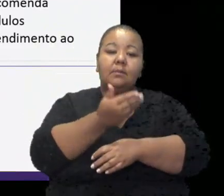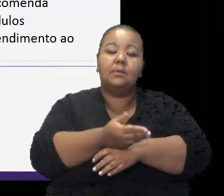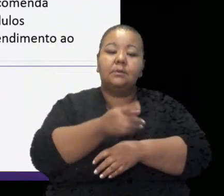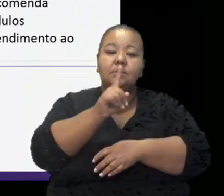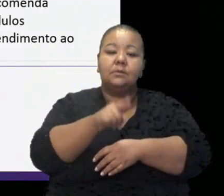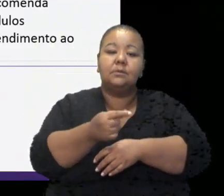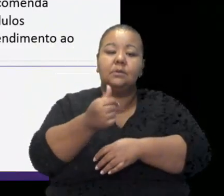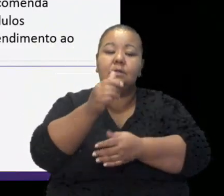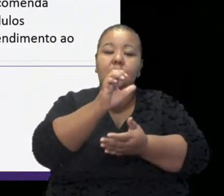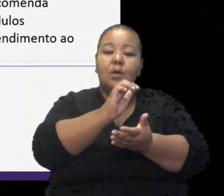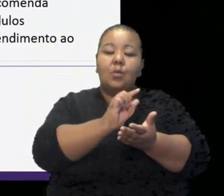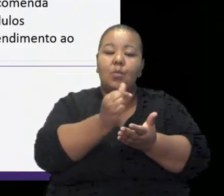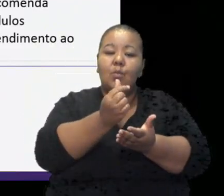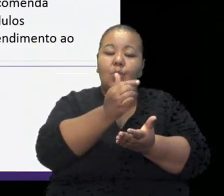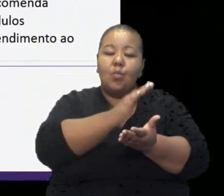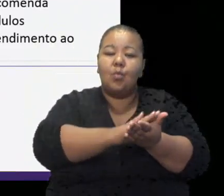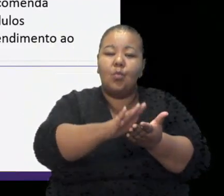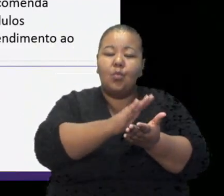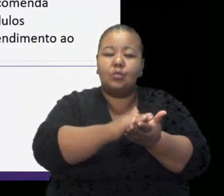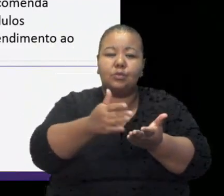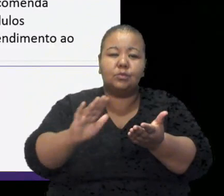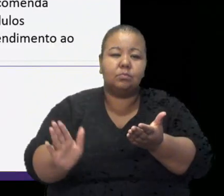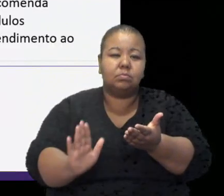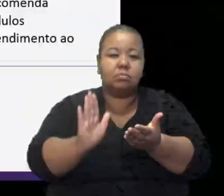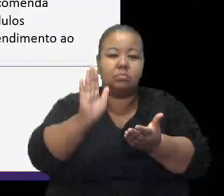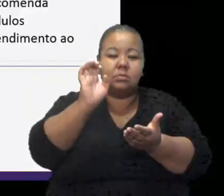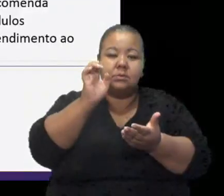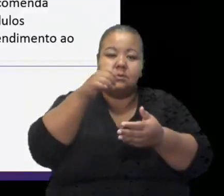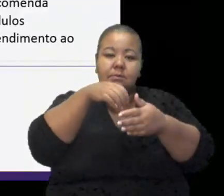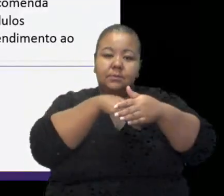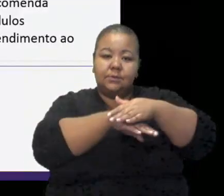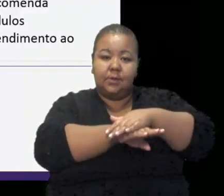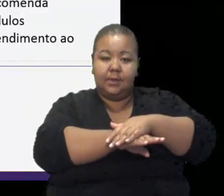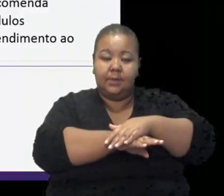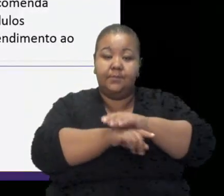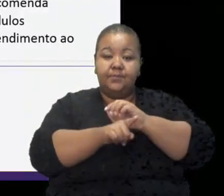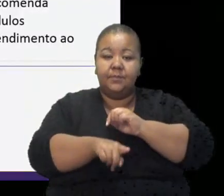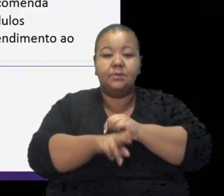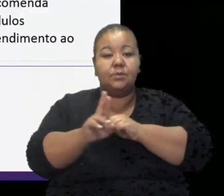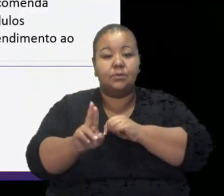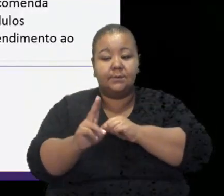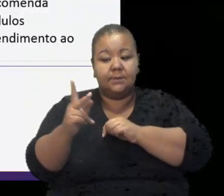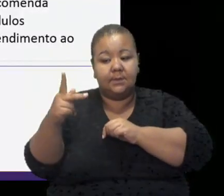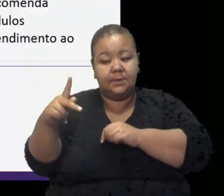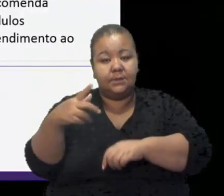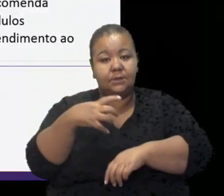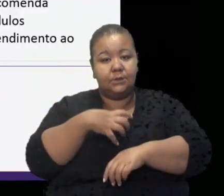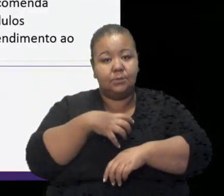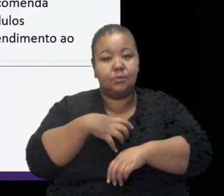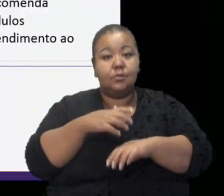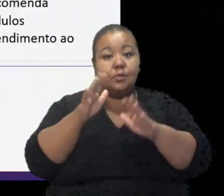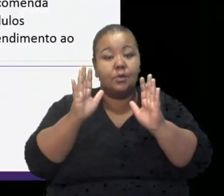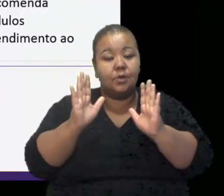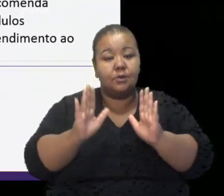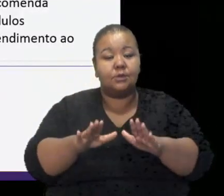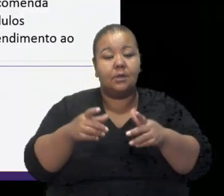alto custo de estoque. Então, se eu for adotar esse tipo de ambiente, eu já tenho que